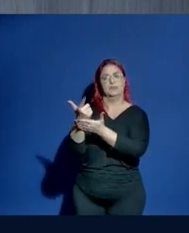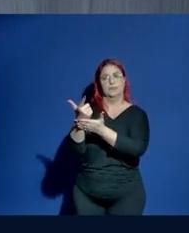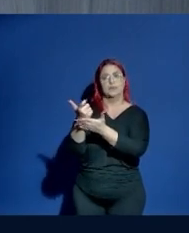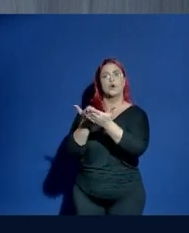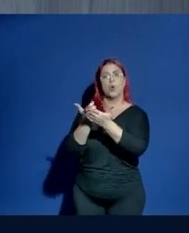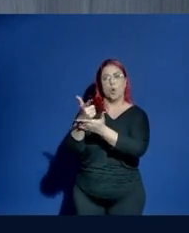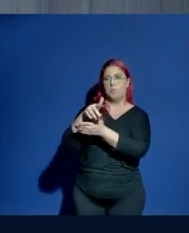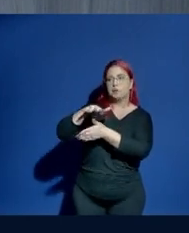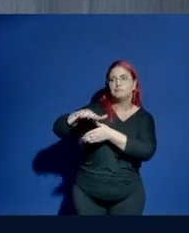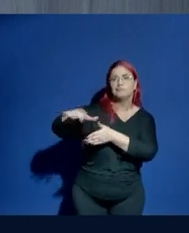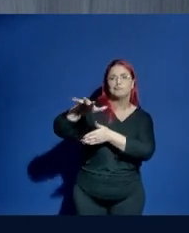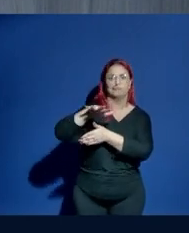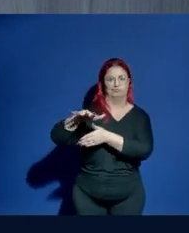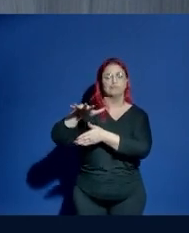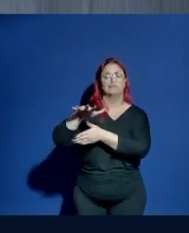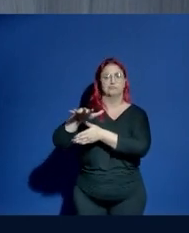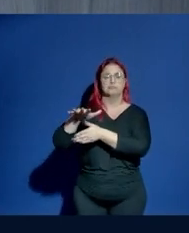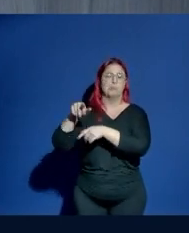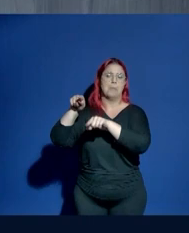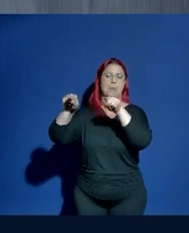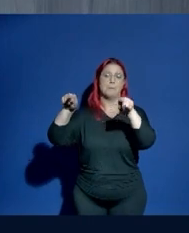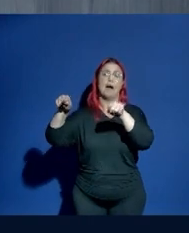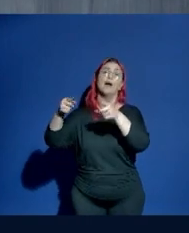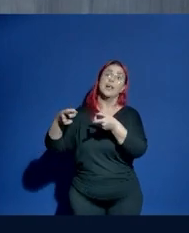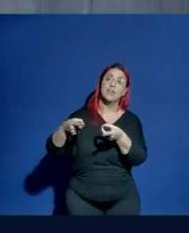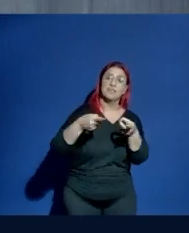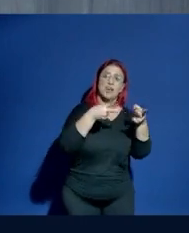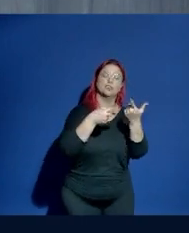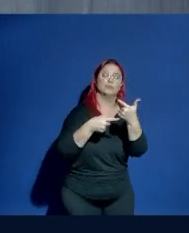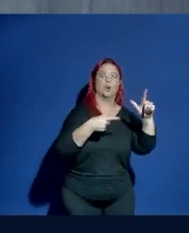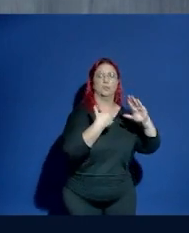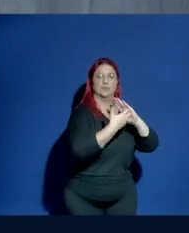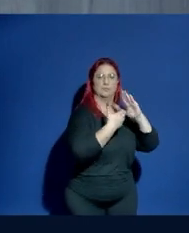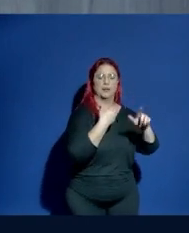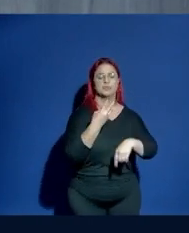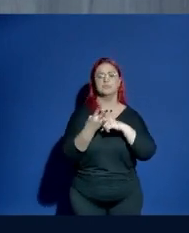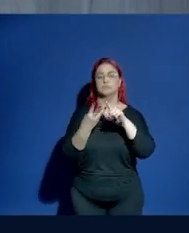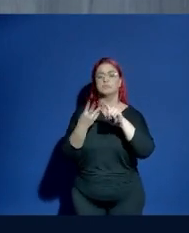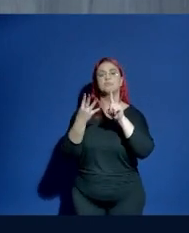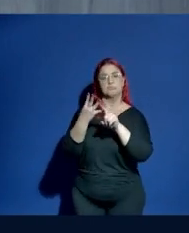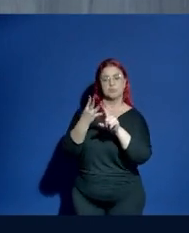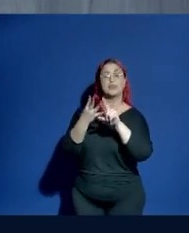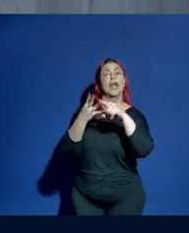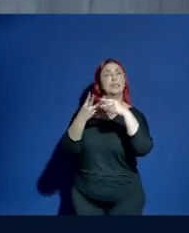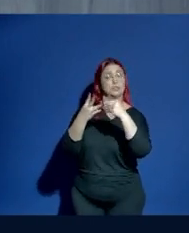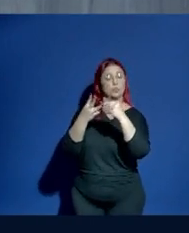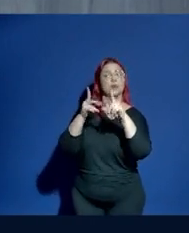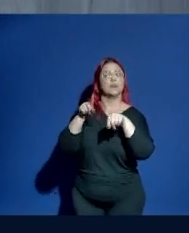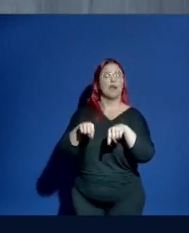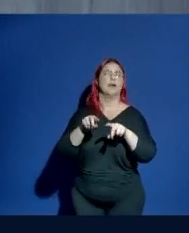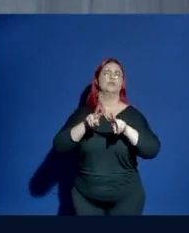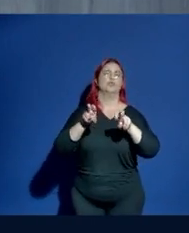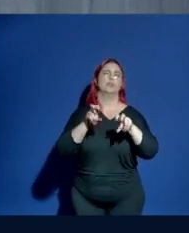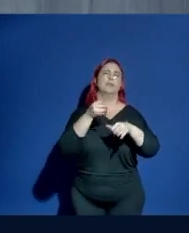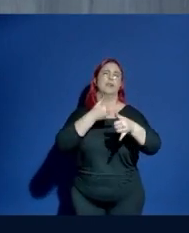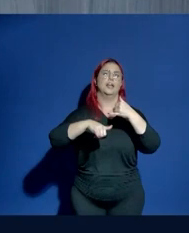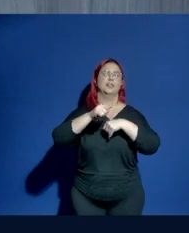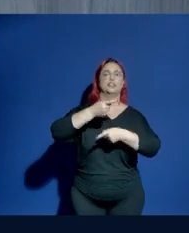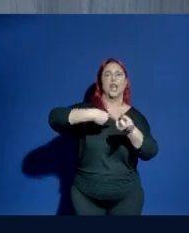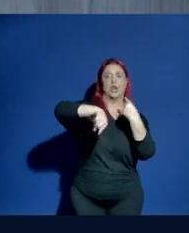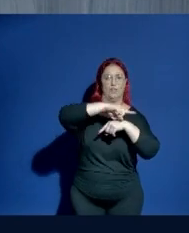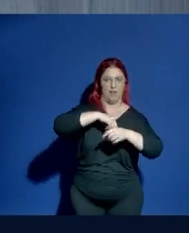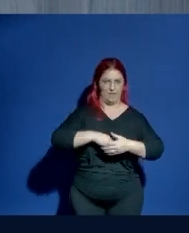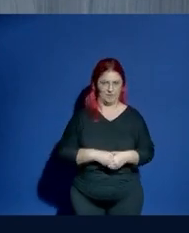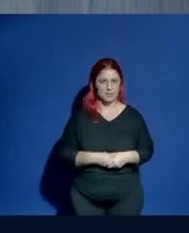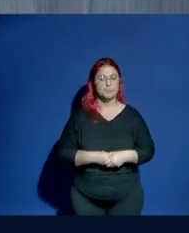mercado hoje das raio x e vende no varejo para as indústrias e as duas empresas que atuam especificamente renováveis a energia